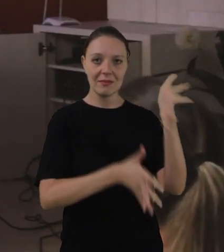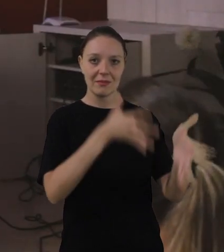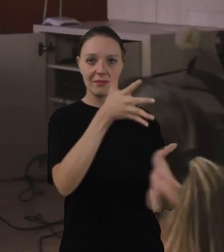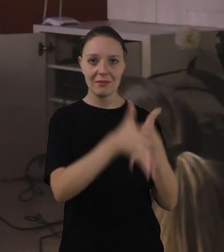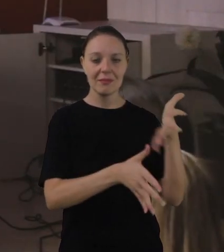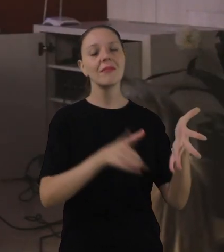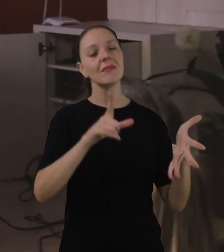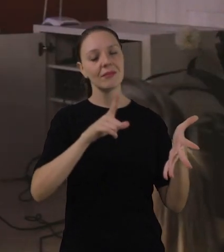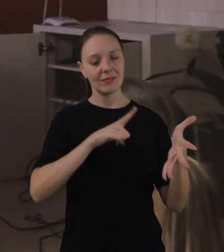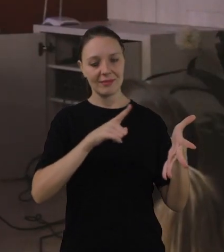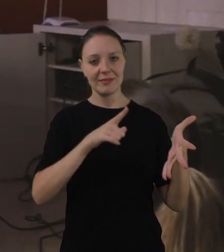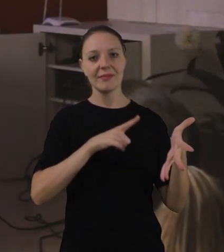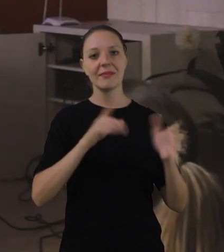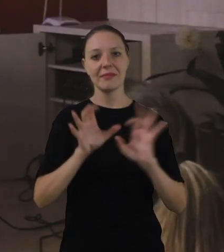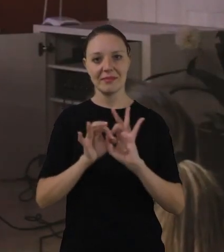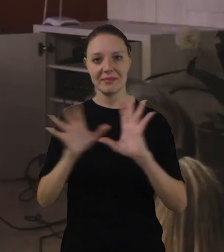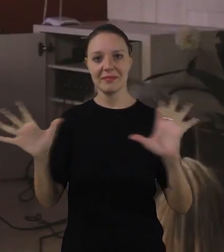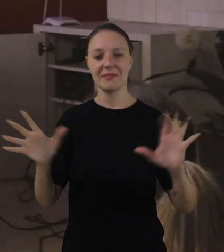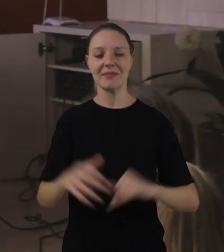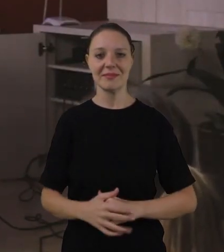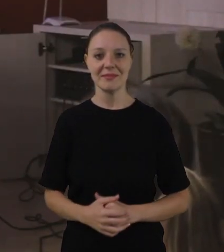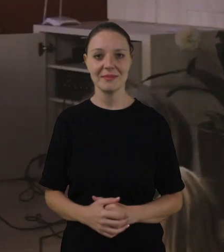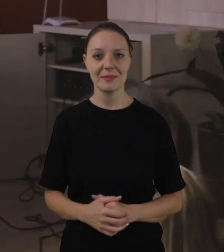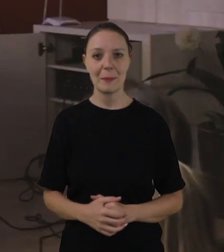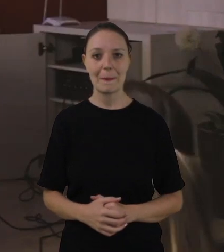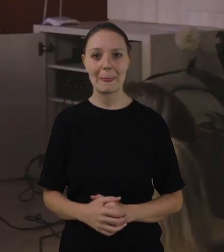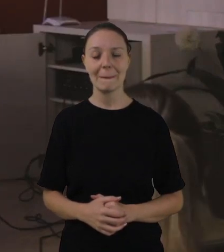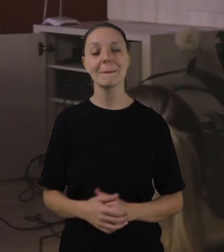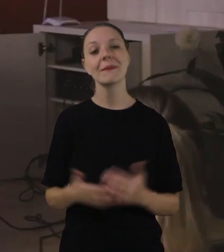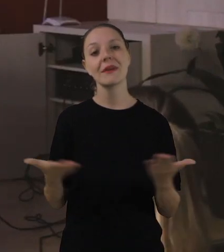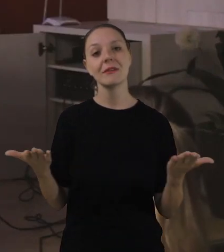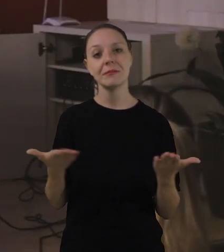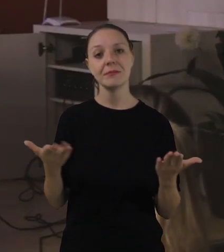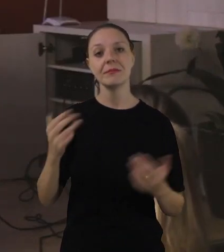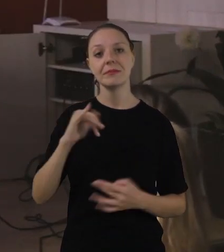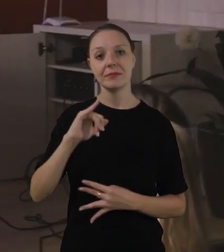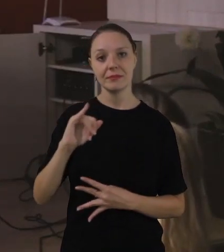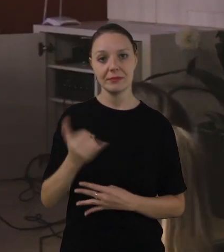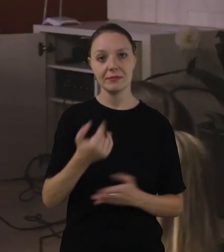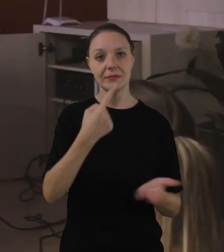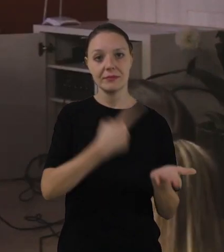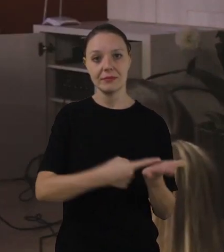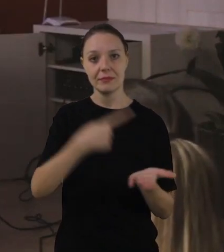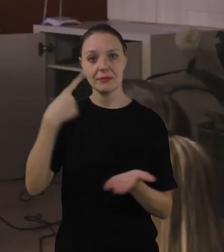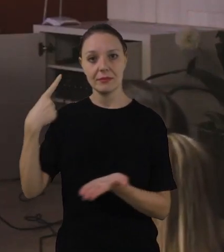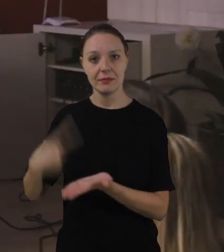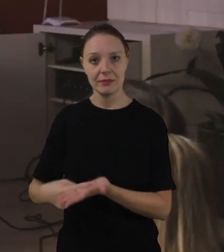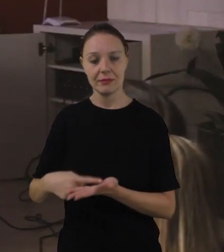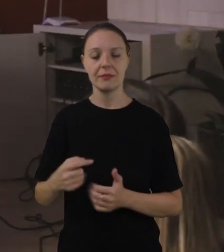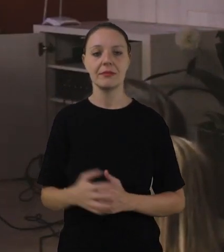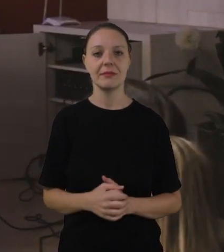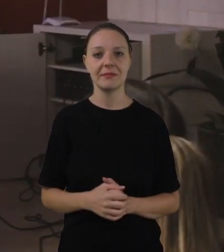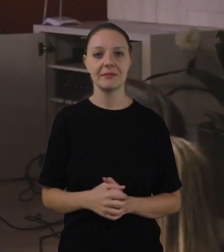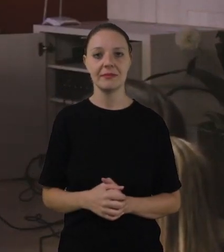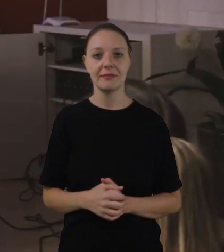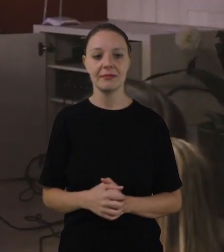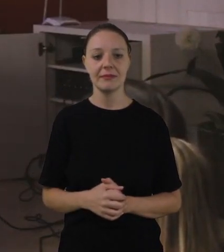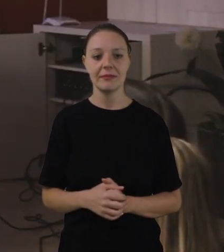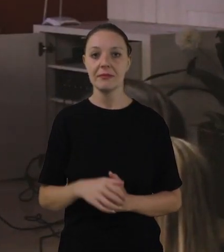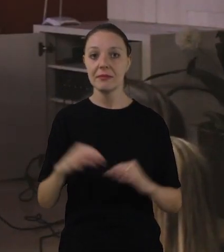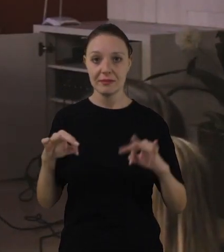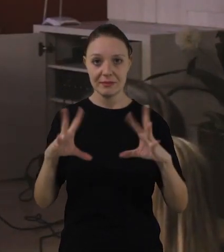Libras disponível também, tá? Então, a gente quer aproveitar e combinar com vocês 2 coisinhas. Já tomamos um café